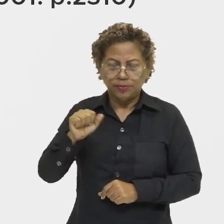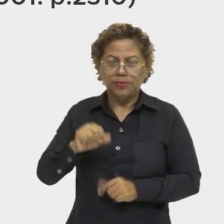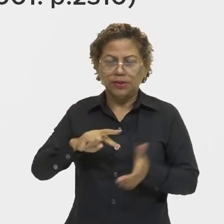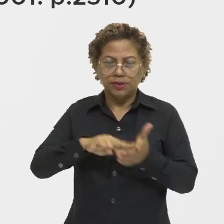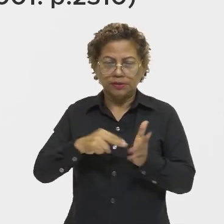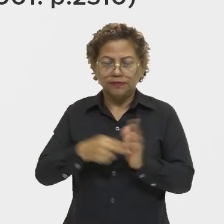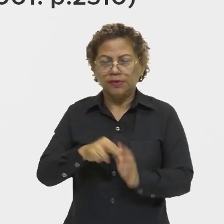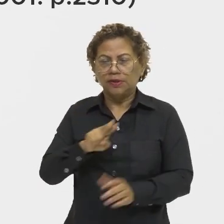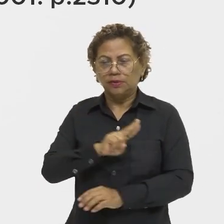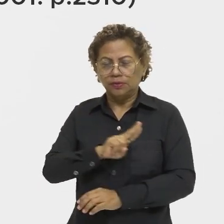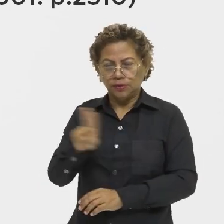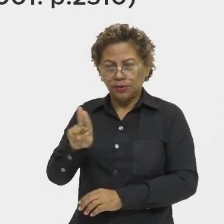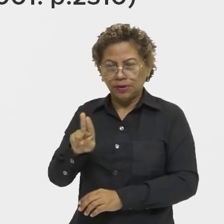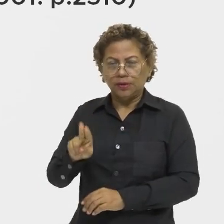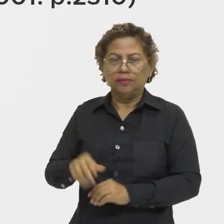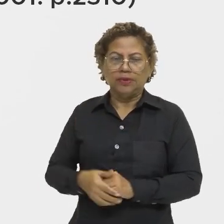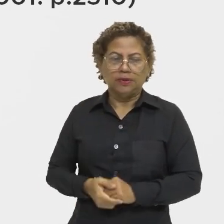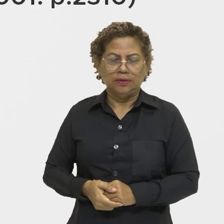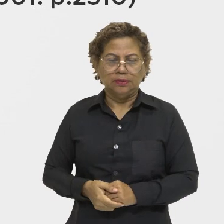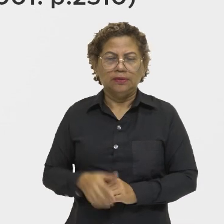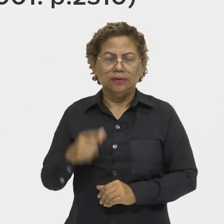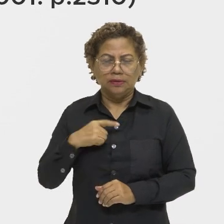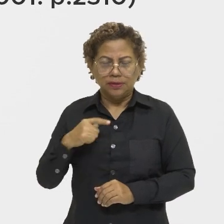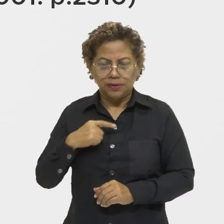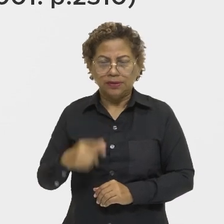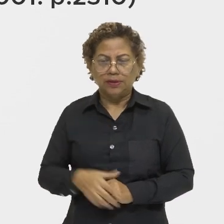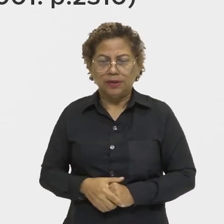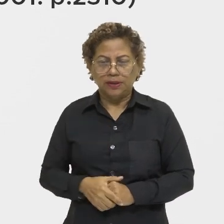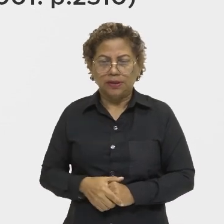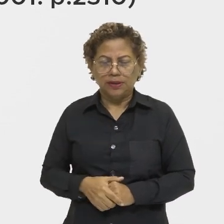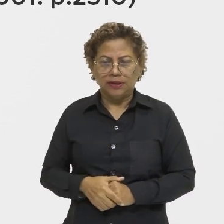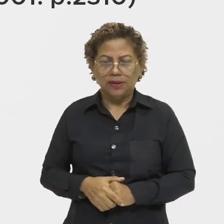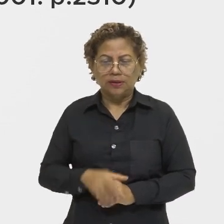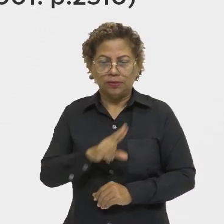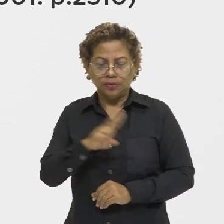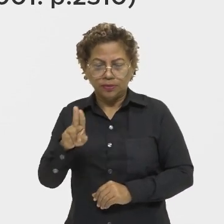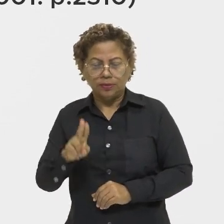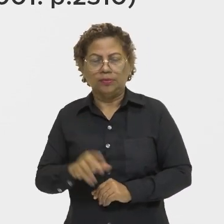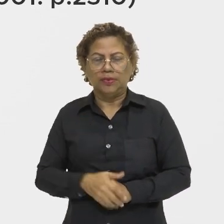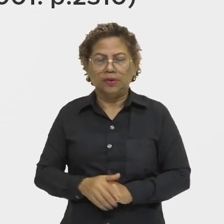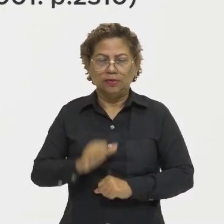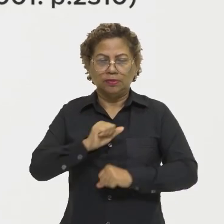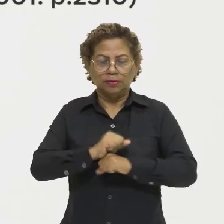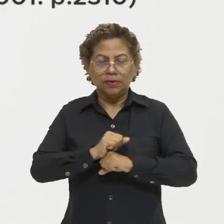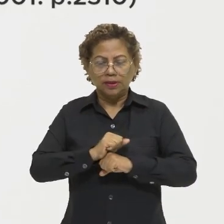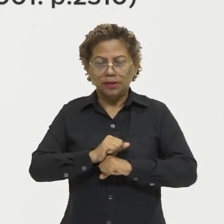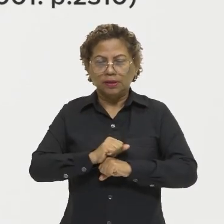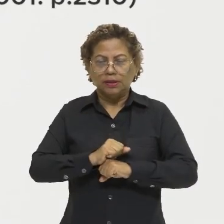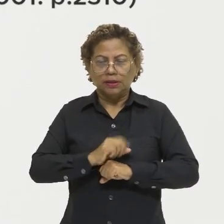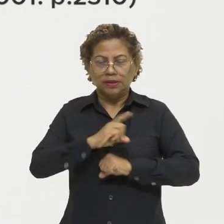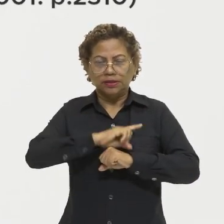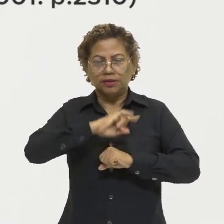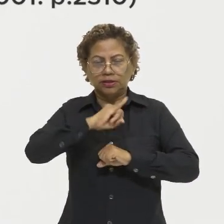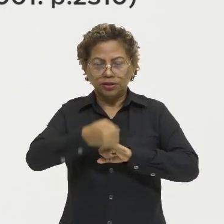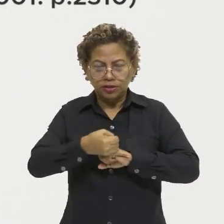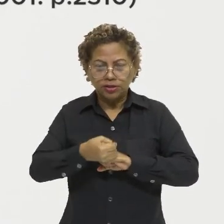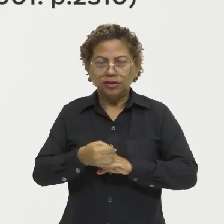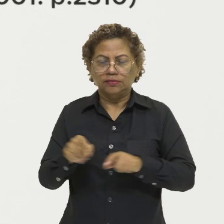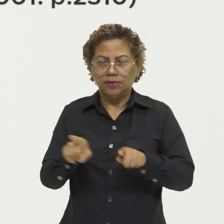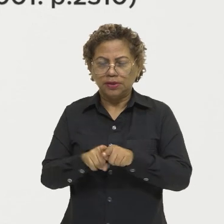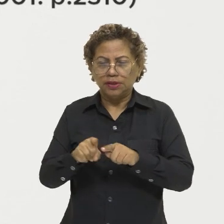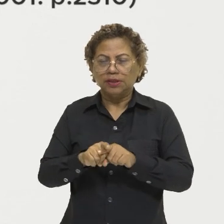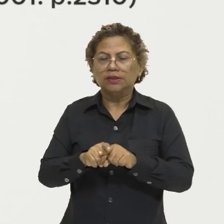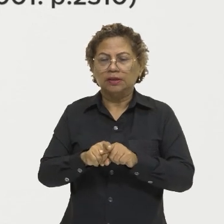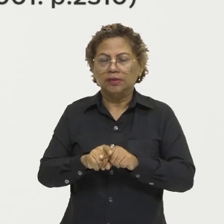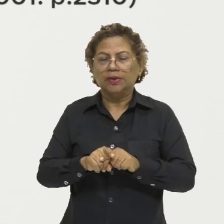nome, um termo usado com a função de um nome, né? Um adjetivo ou toda uma oração que segue ou antecede. Então,